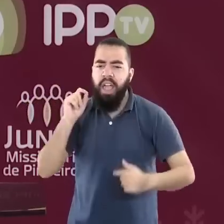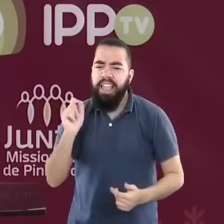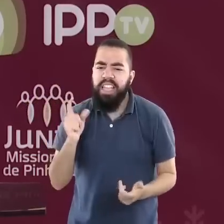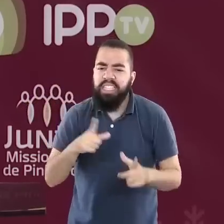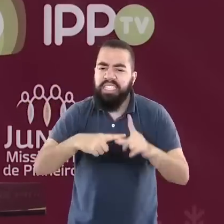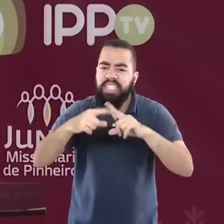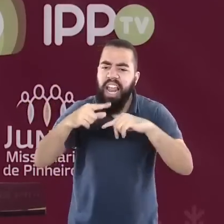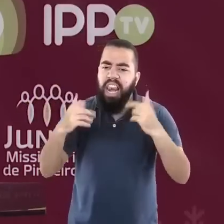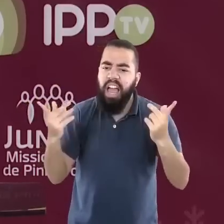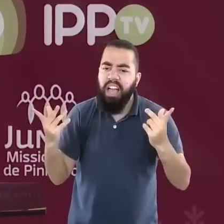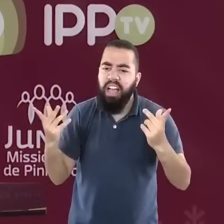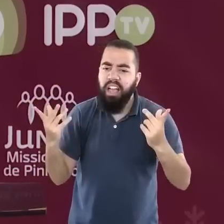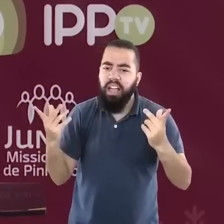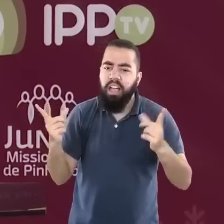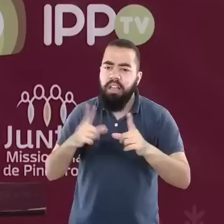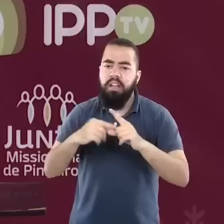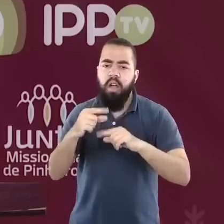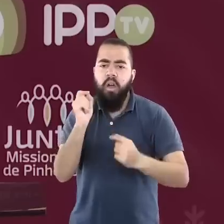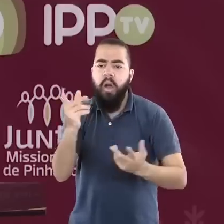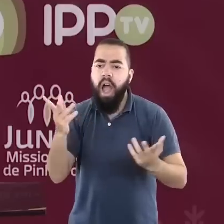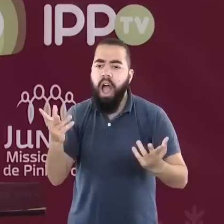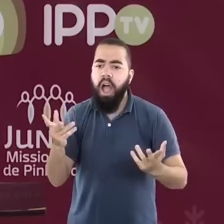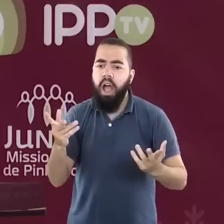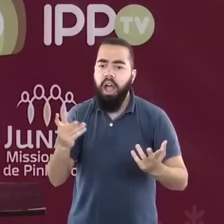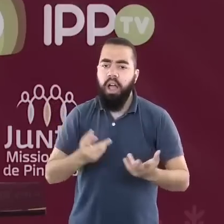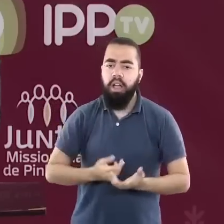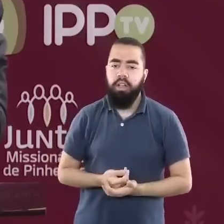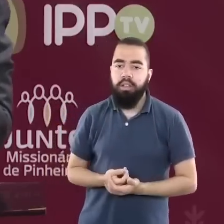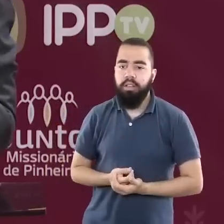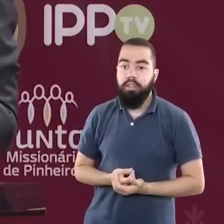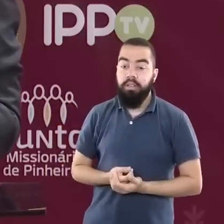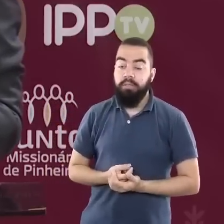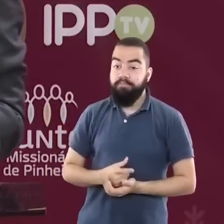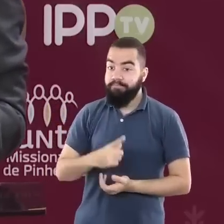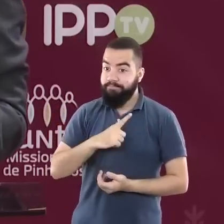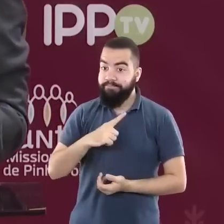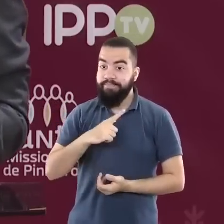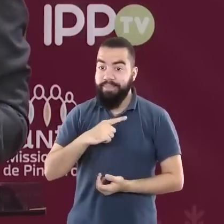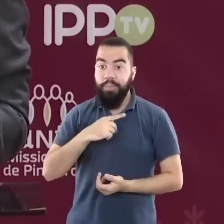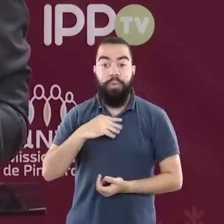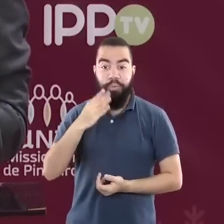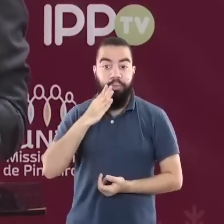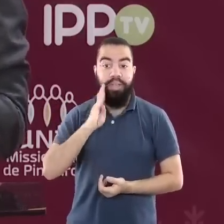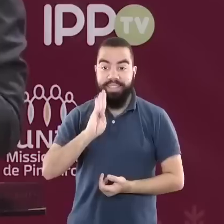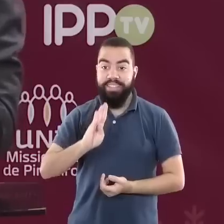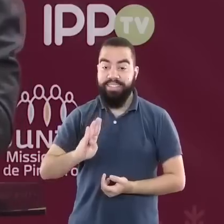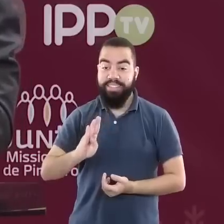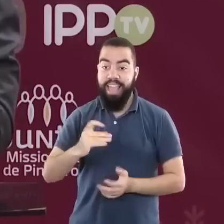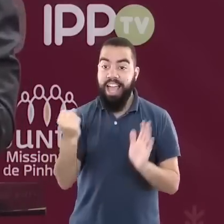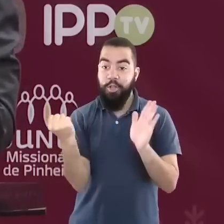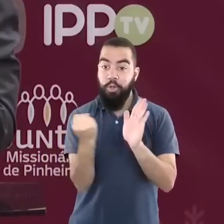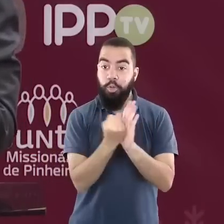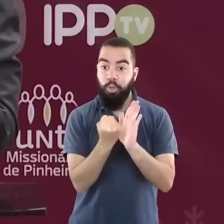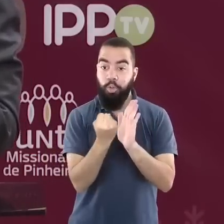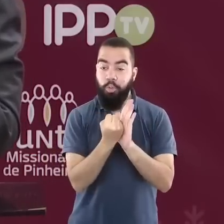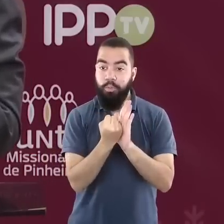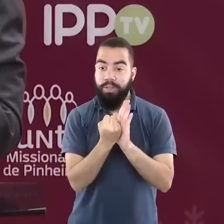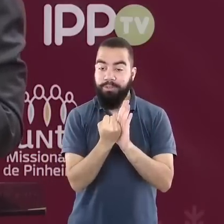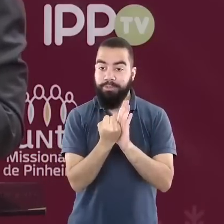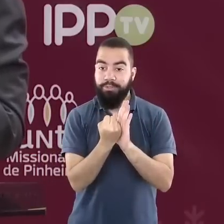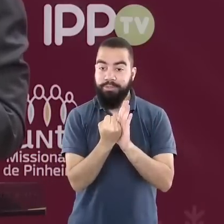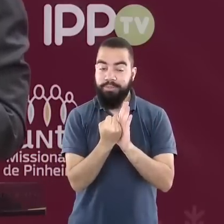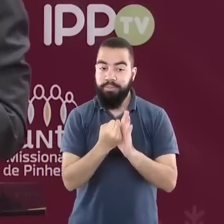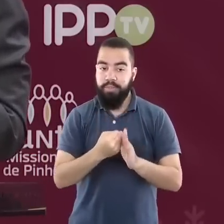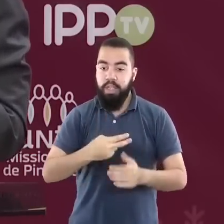viram isso está profticamente regartado lá no livro de números Capítulo 24